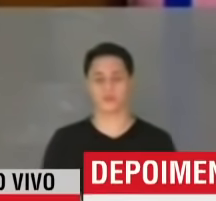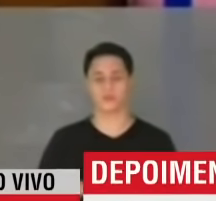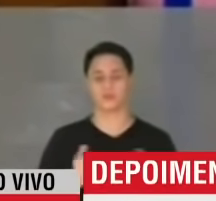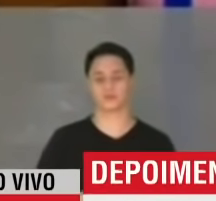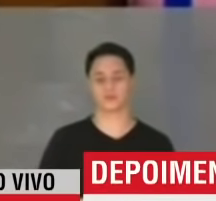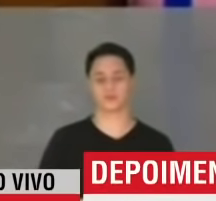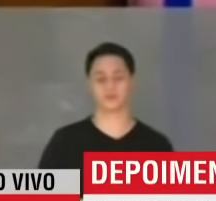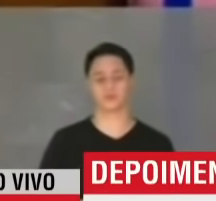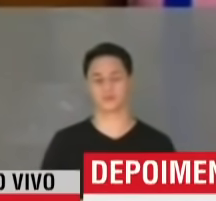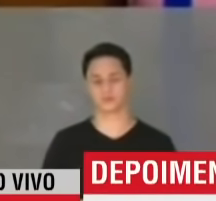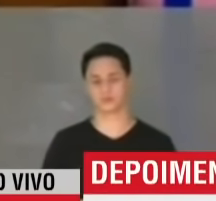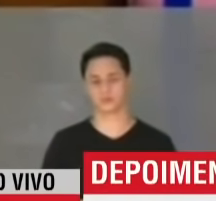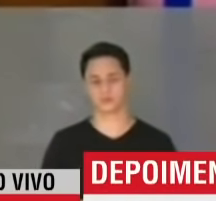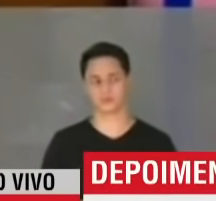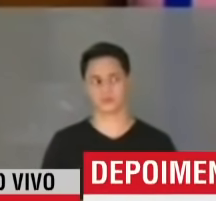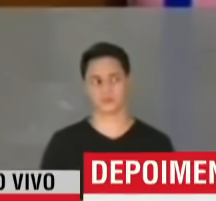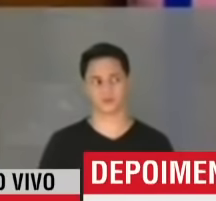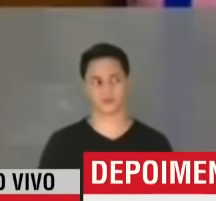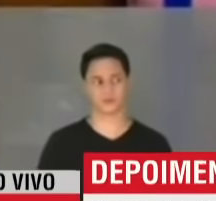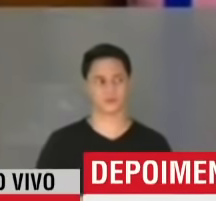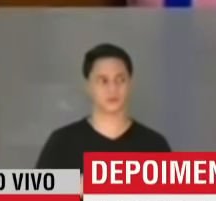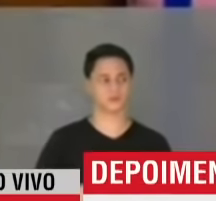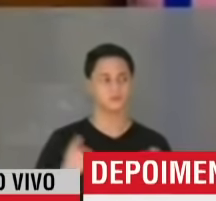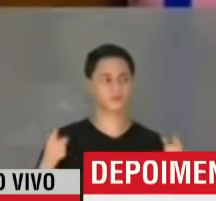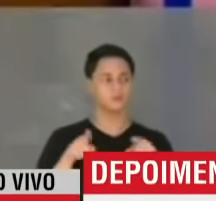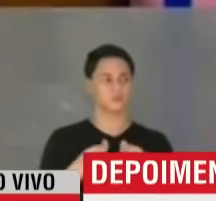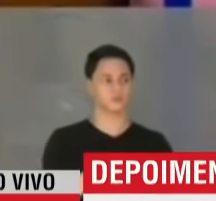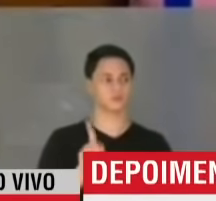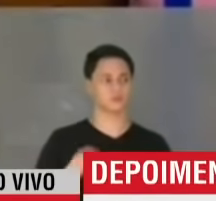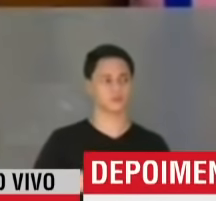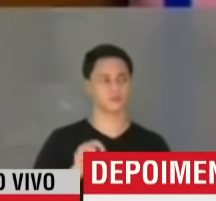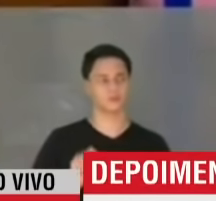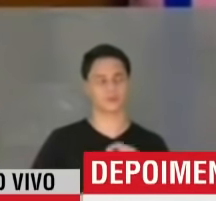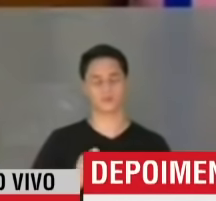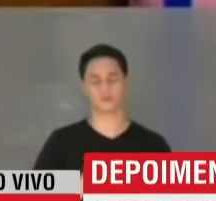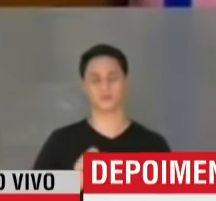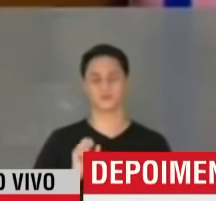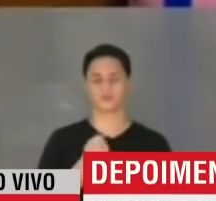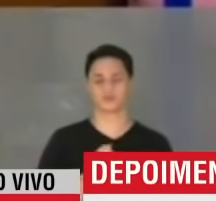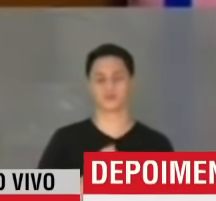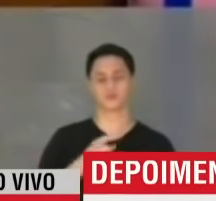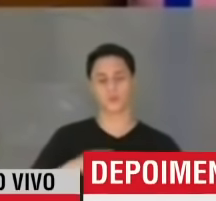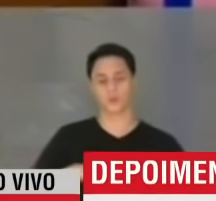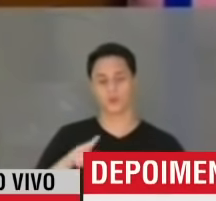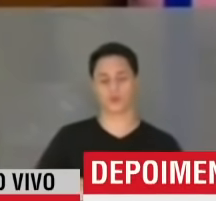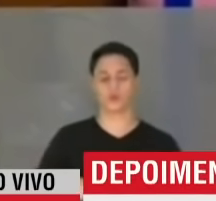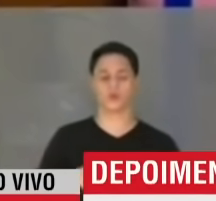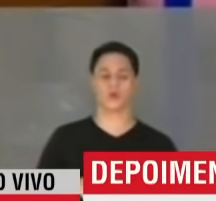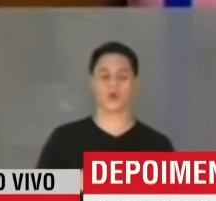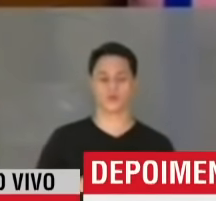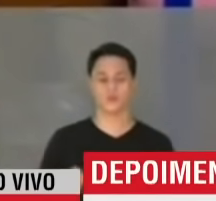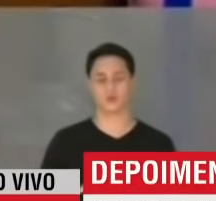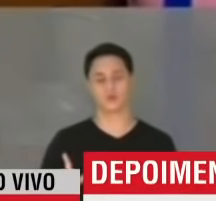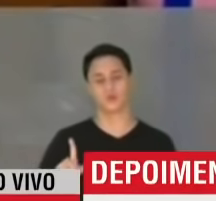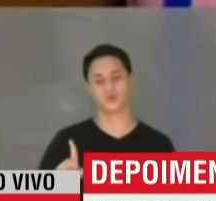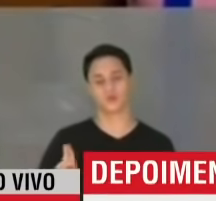de conduta, que vai nessa linha de preservação de recursos, aumento de lucro e